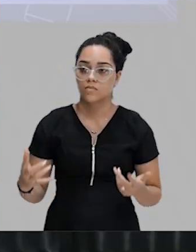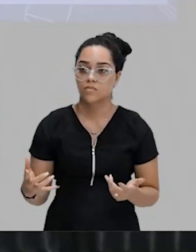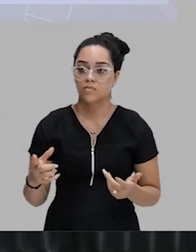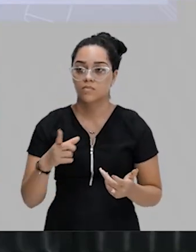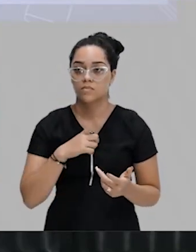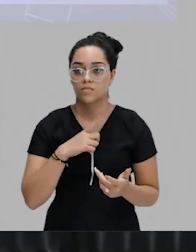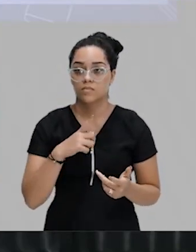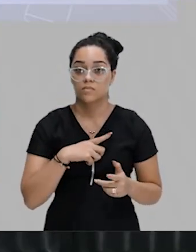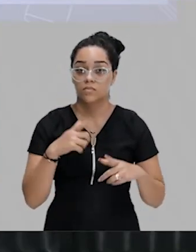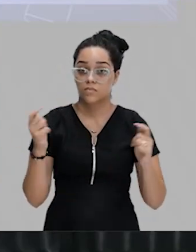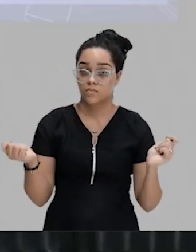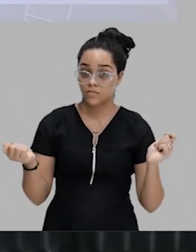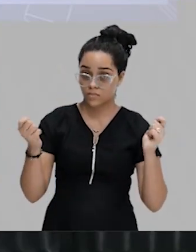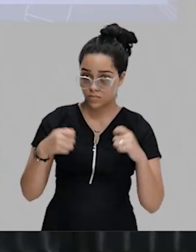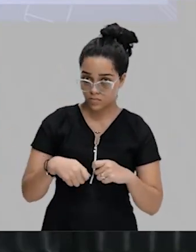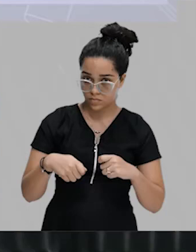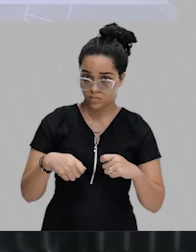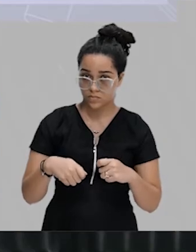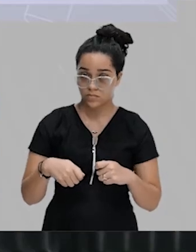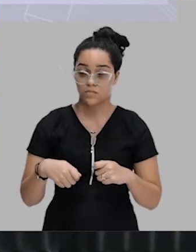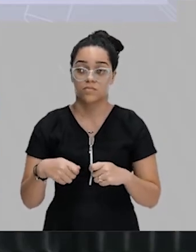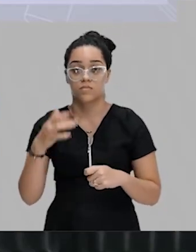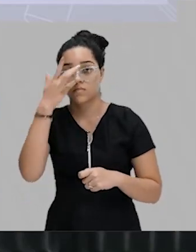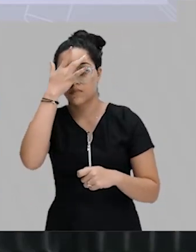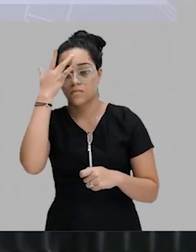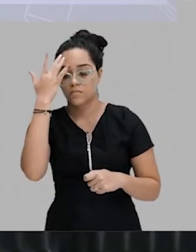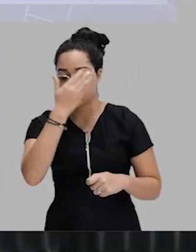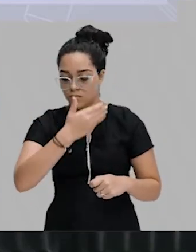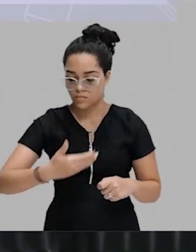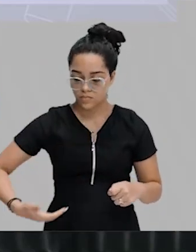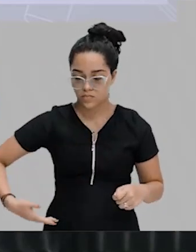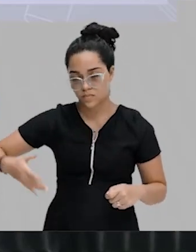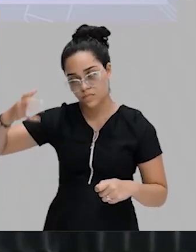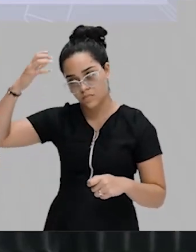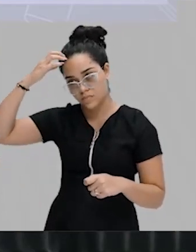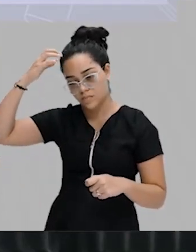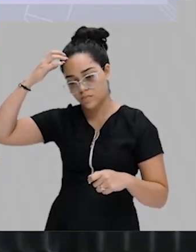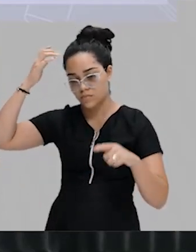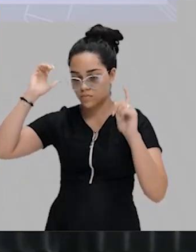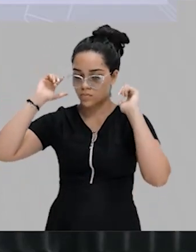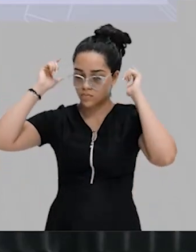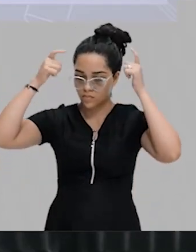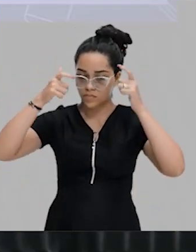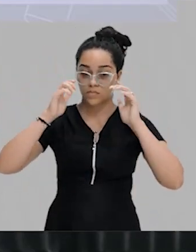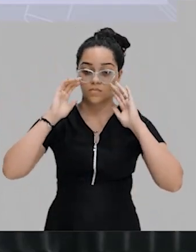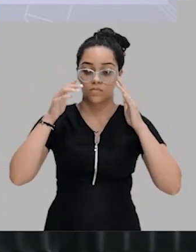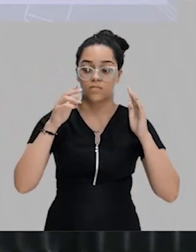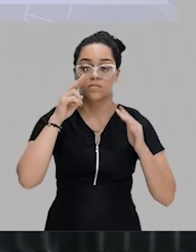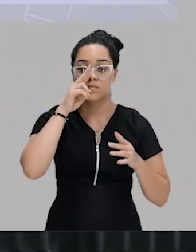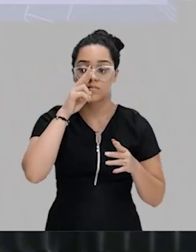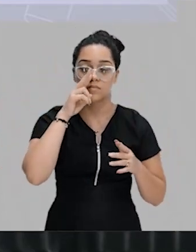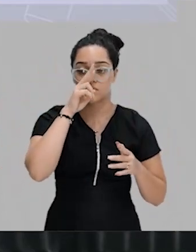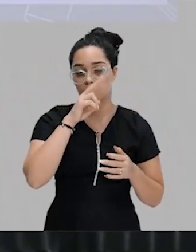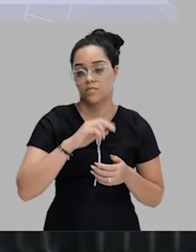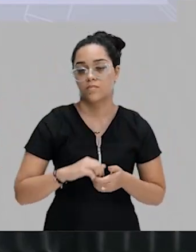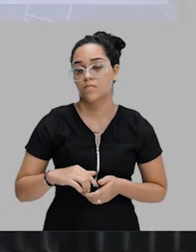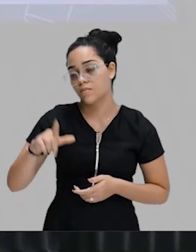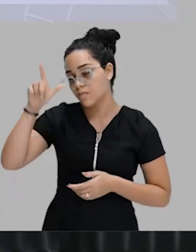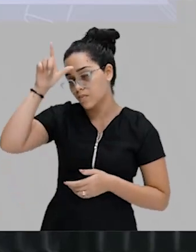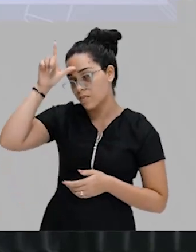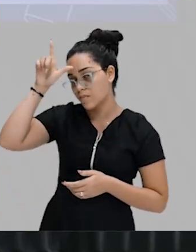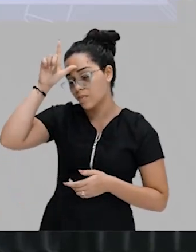uma possibilidade do monarca, do rei, centralizar o poder em suas mãos.